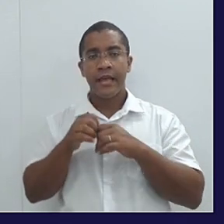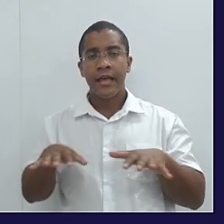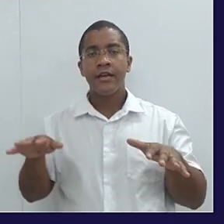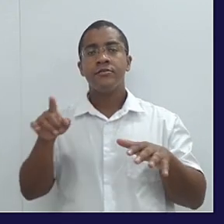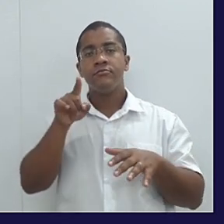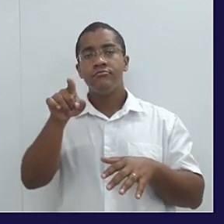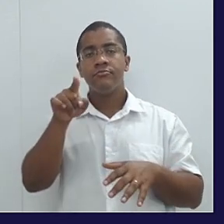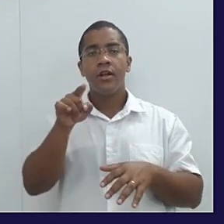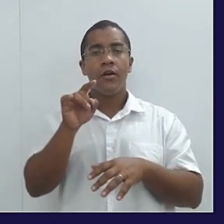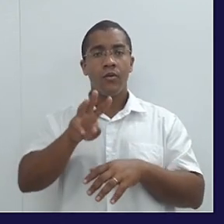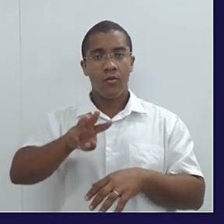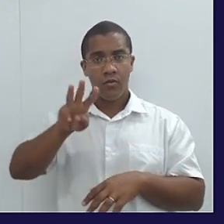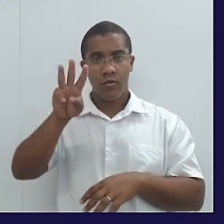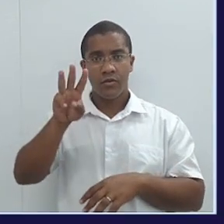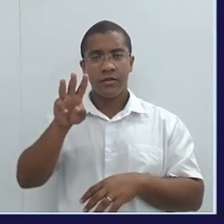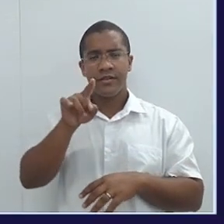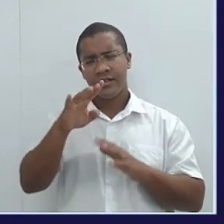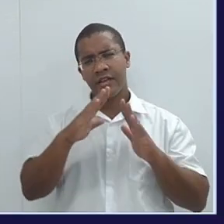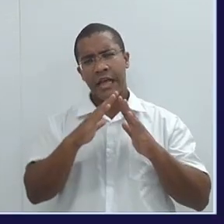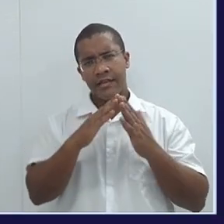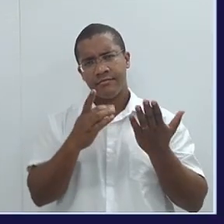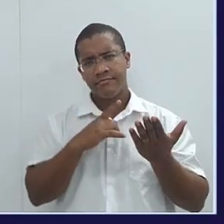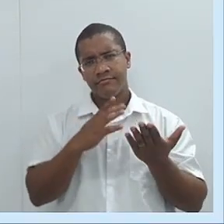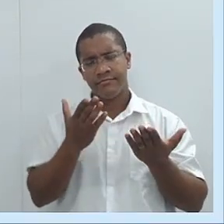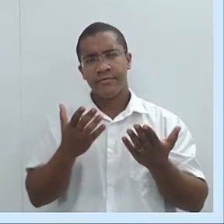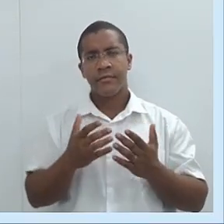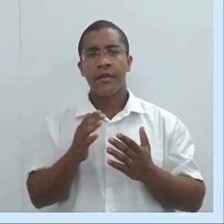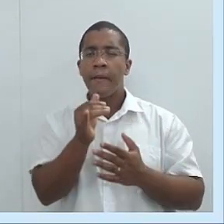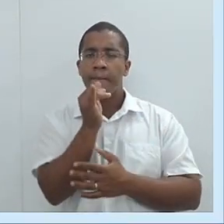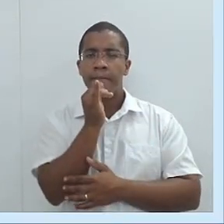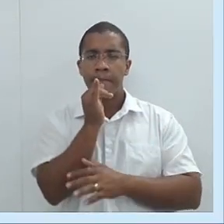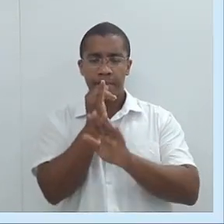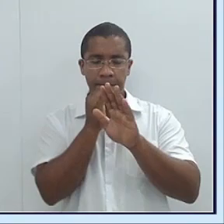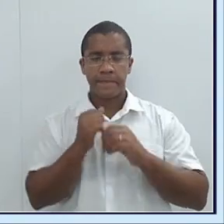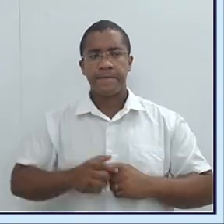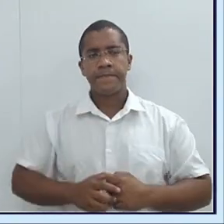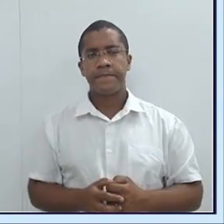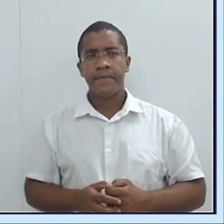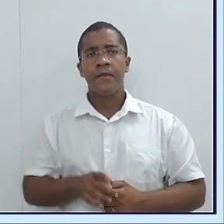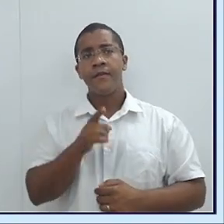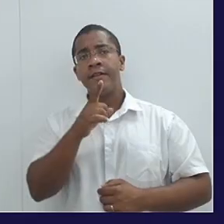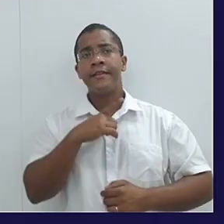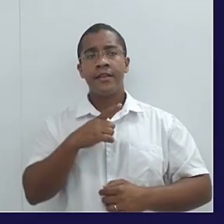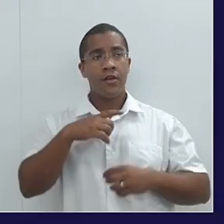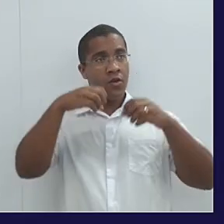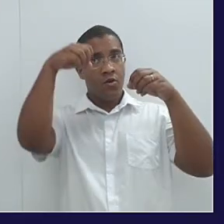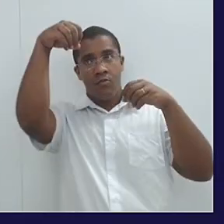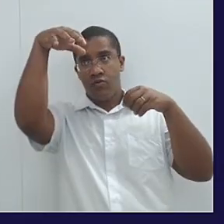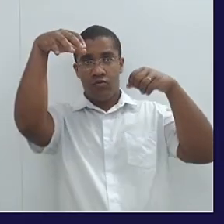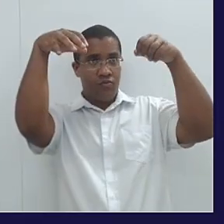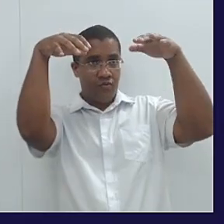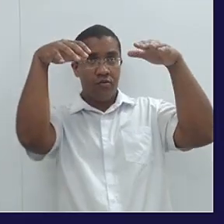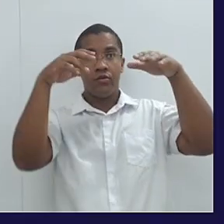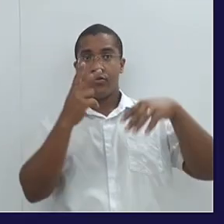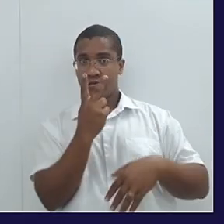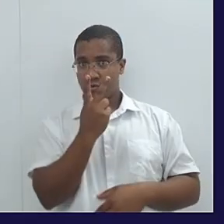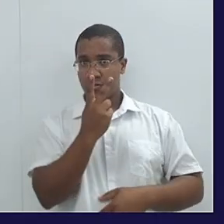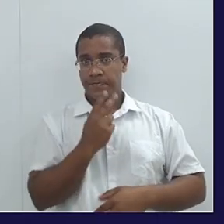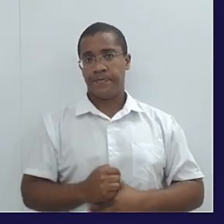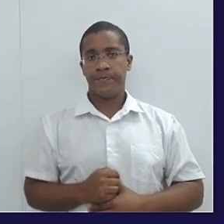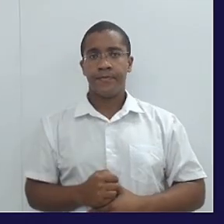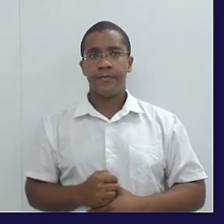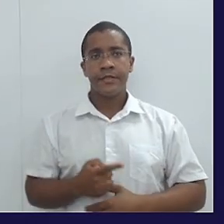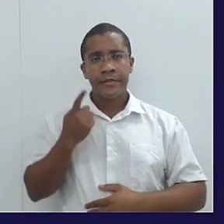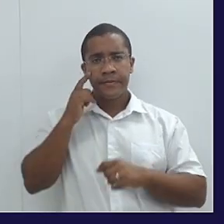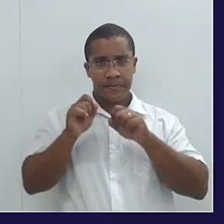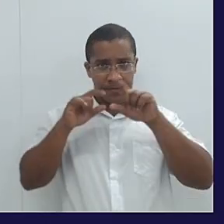eletrodoméstico, desse aparelho que você tem em casa. Então, vamos lá para um exemplo. Por exemplo, eu tenho duas lâmpadas. Observe